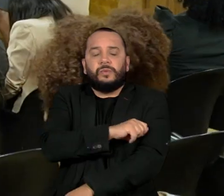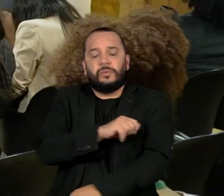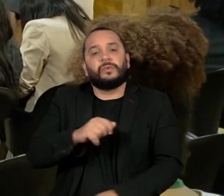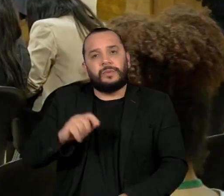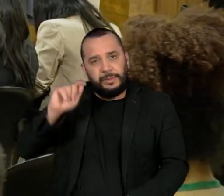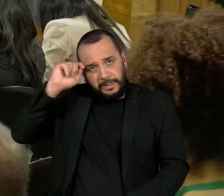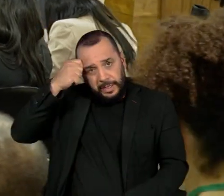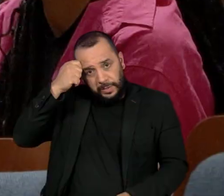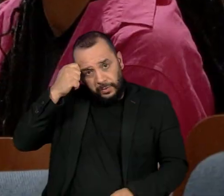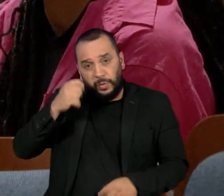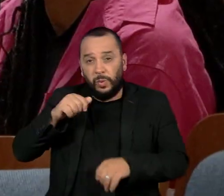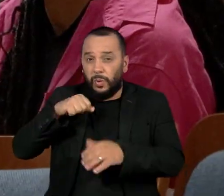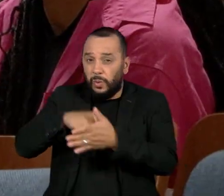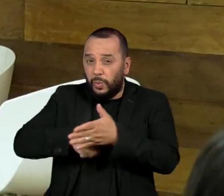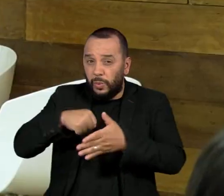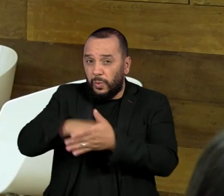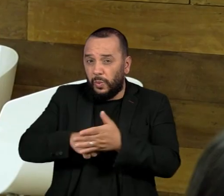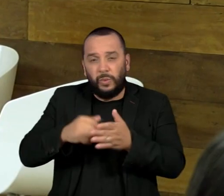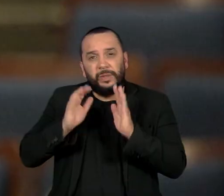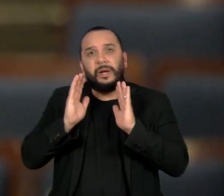saúde.